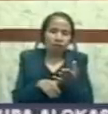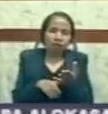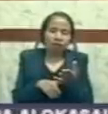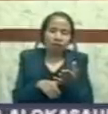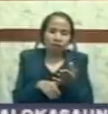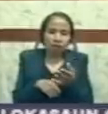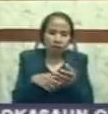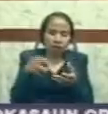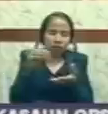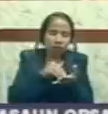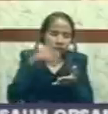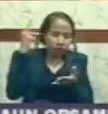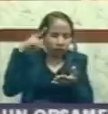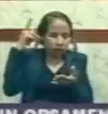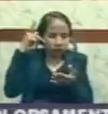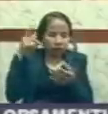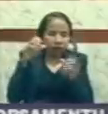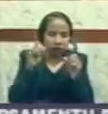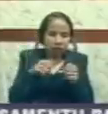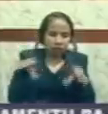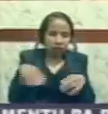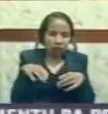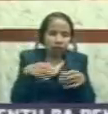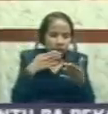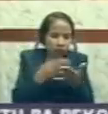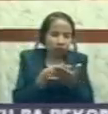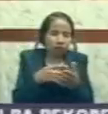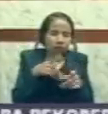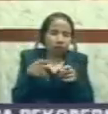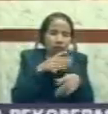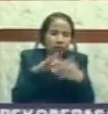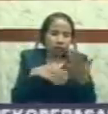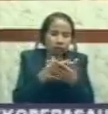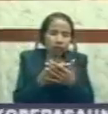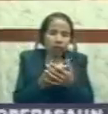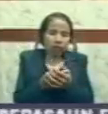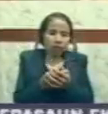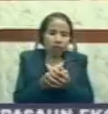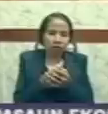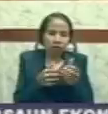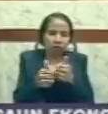ira, não vai servir com a dia que vai mais alto. Tuir Hauni Hanoin,